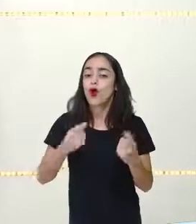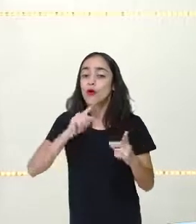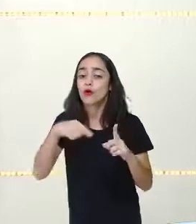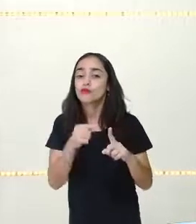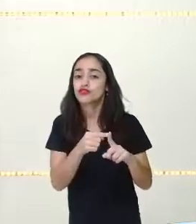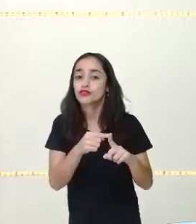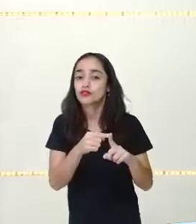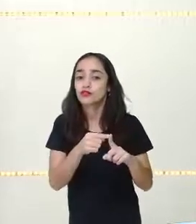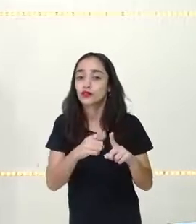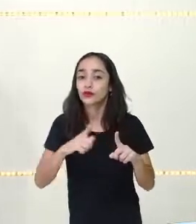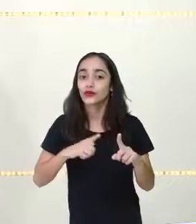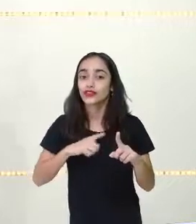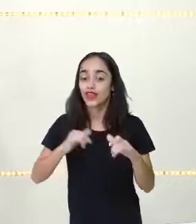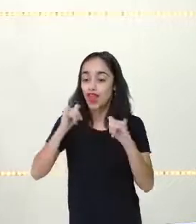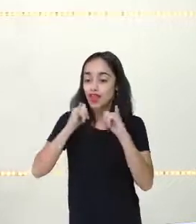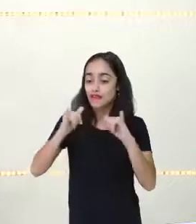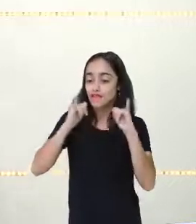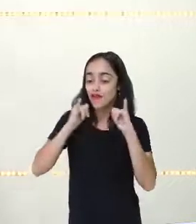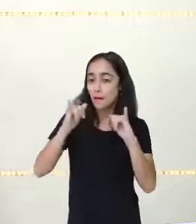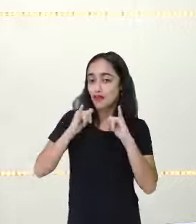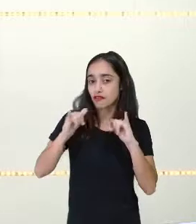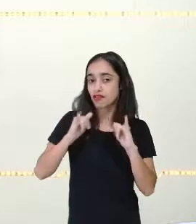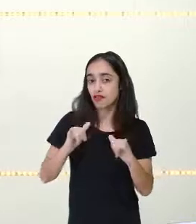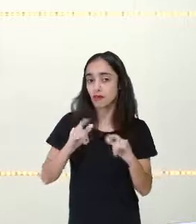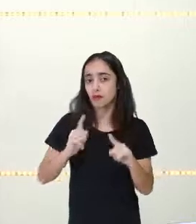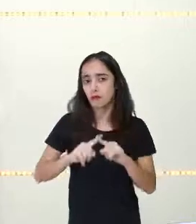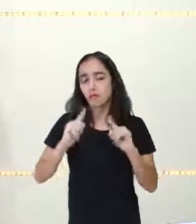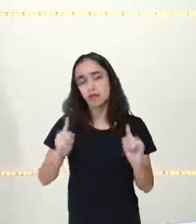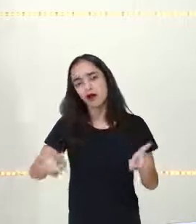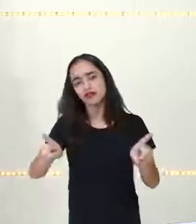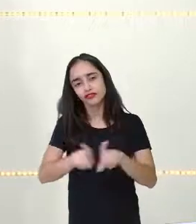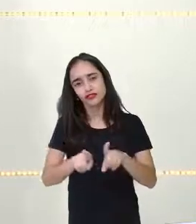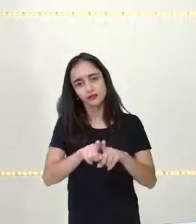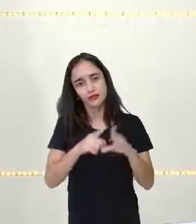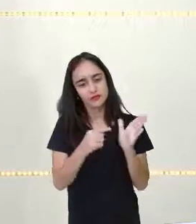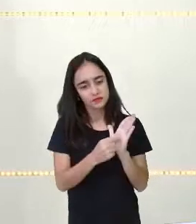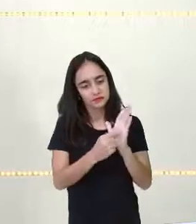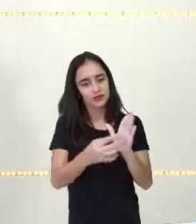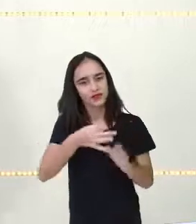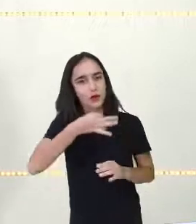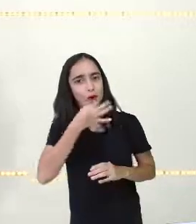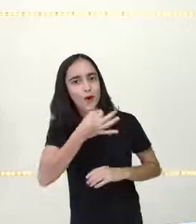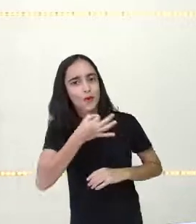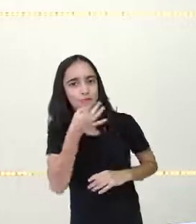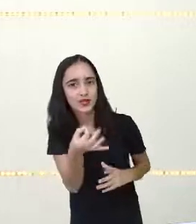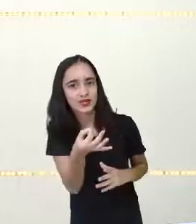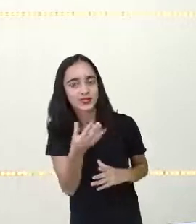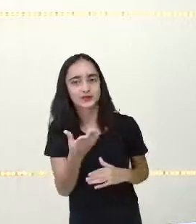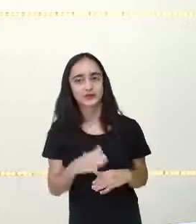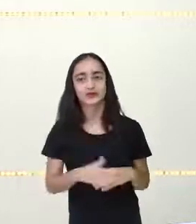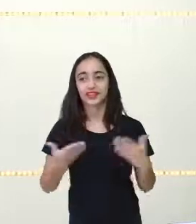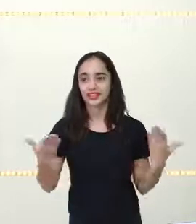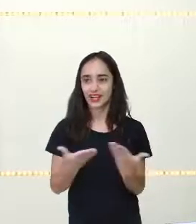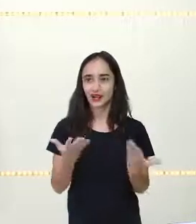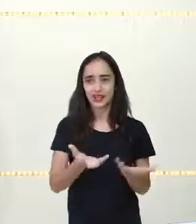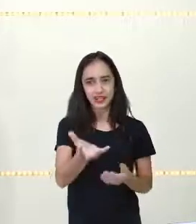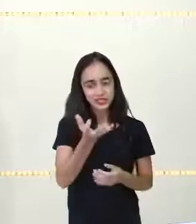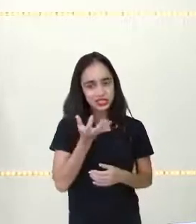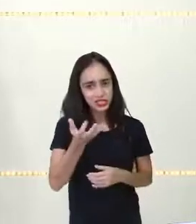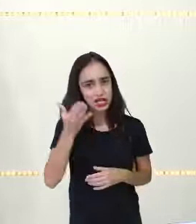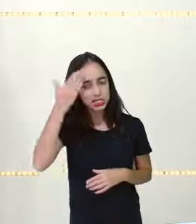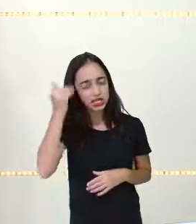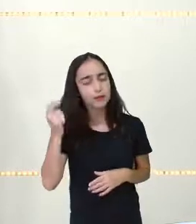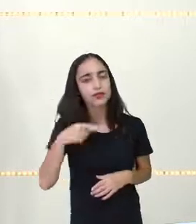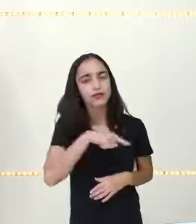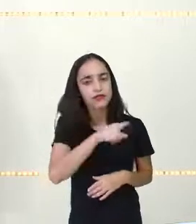mas também a reportagem traz opinião e é justamente o que eu quero saber de vocês aqui tá